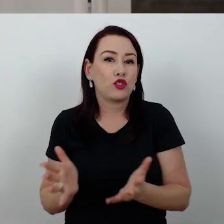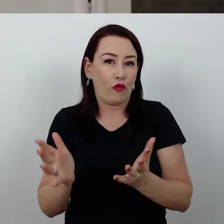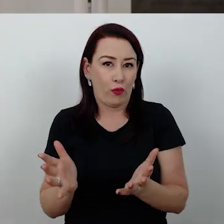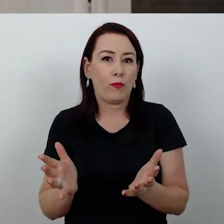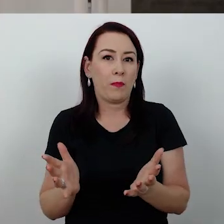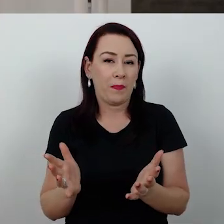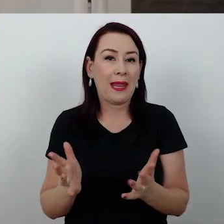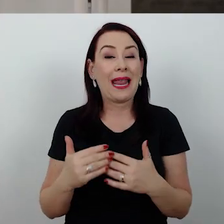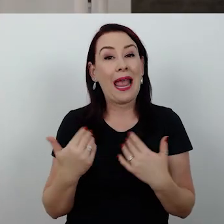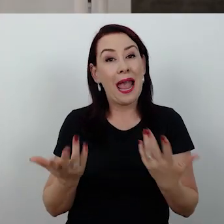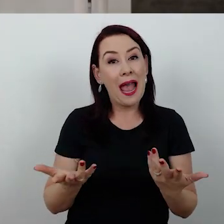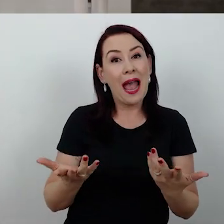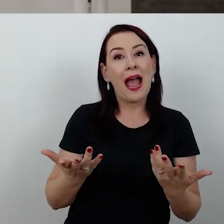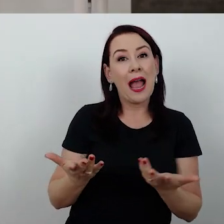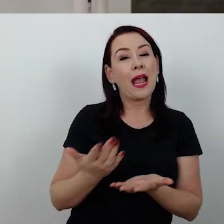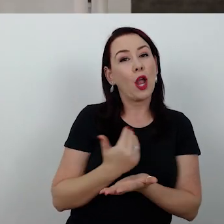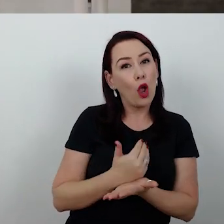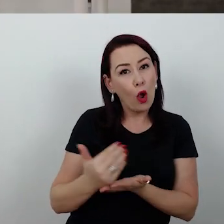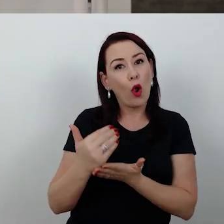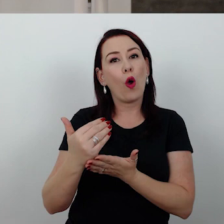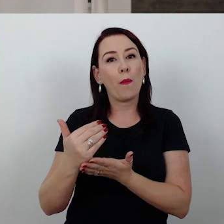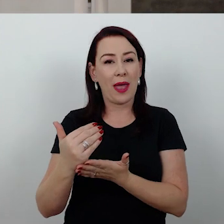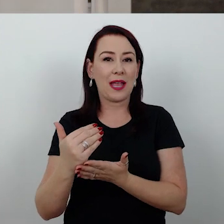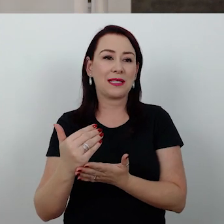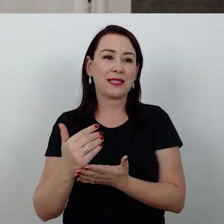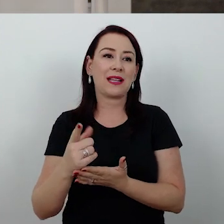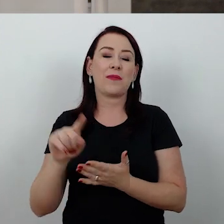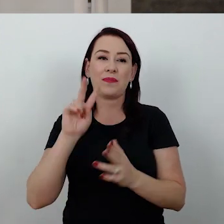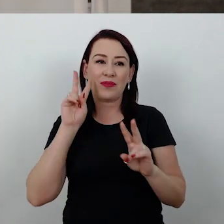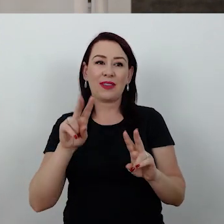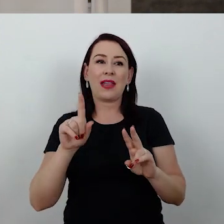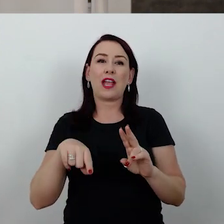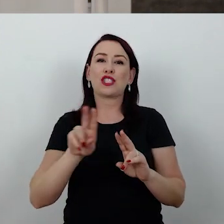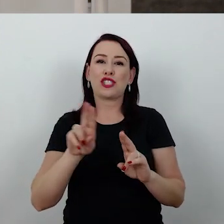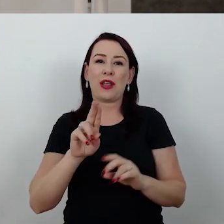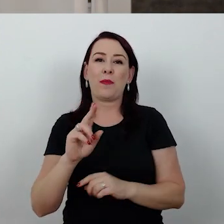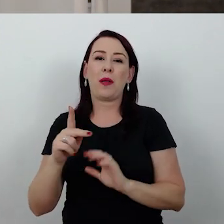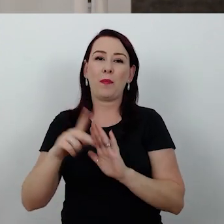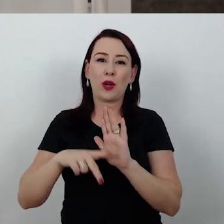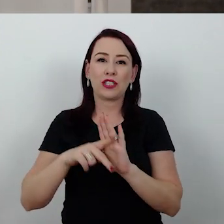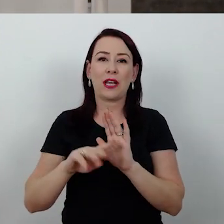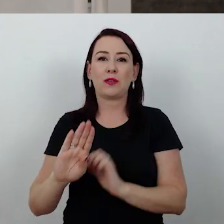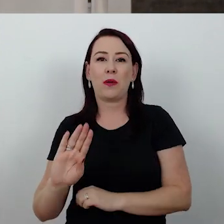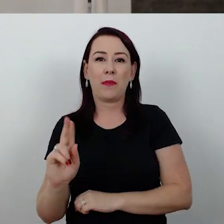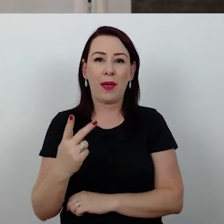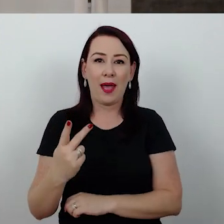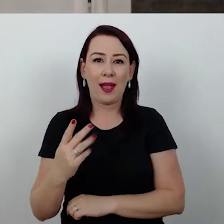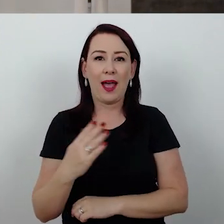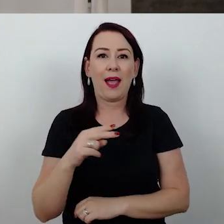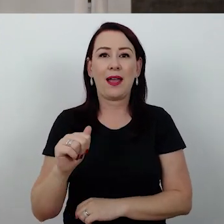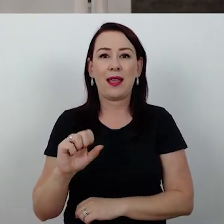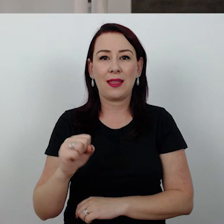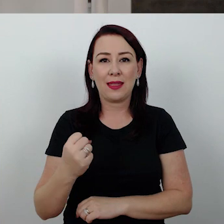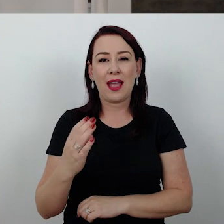cidade. Então, começa a criar o que a gente chama hoje de programa BH nas Telas, que é o Programa